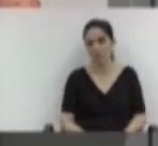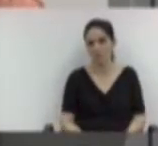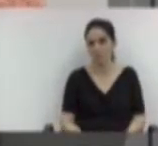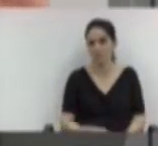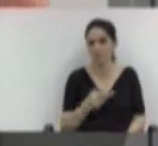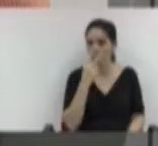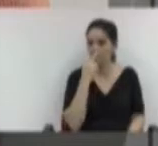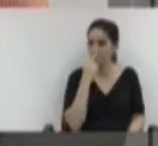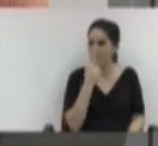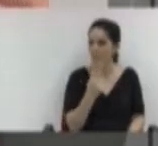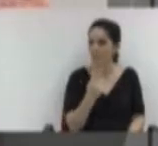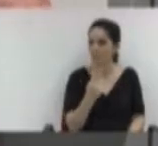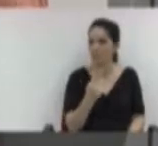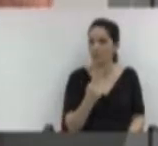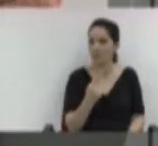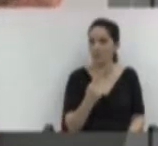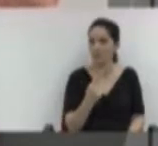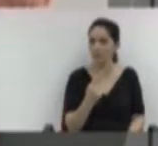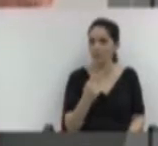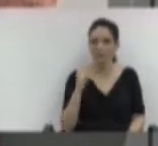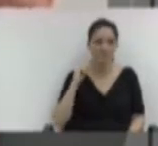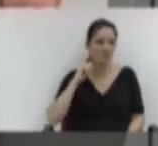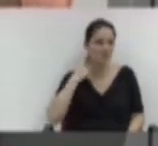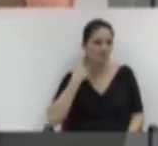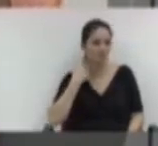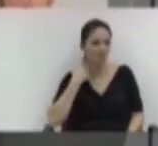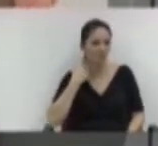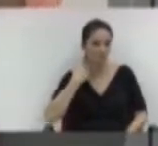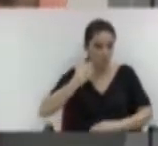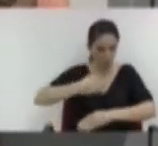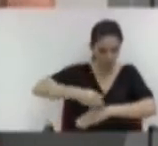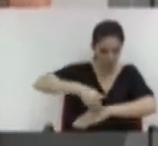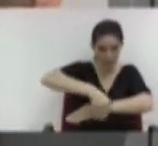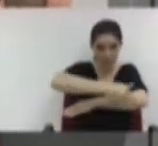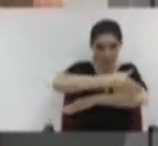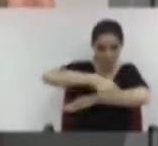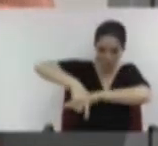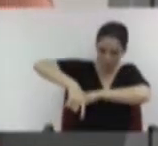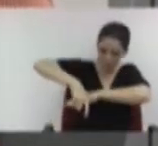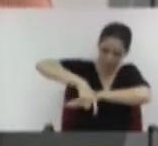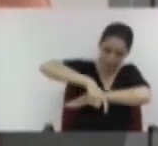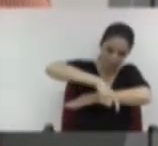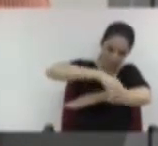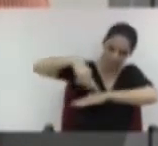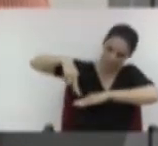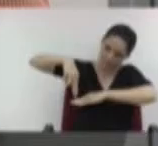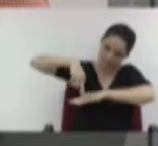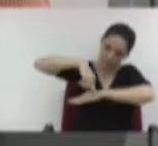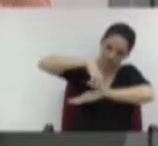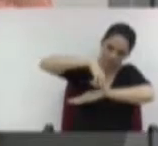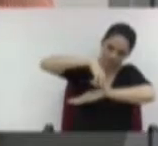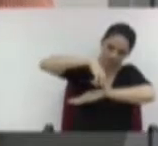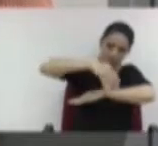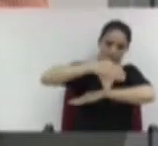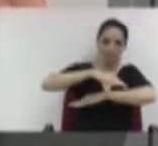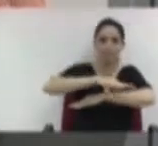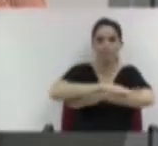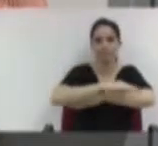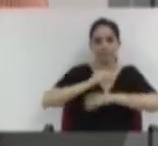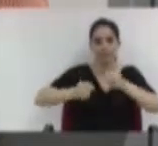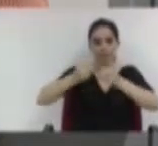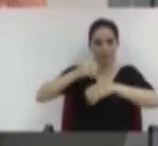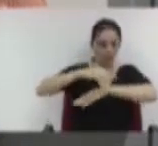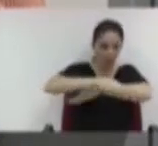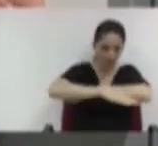do desmanche de um ferro velho, e fica todos na calçada, e bastante, e você vê uma grande quantidade de veículos, e realmente